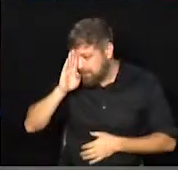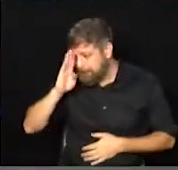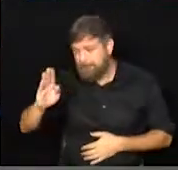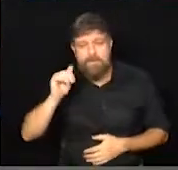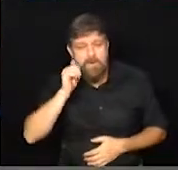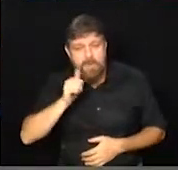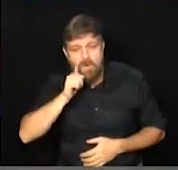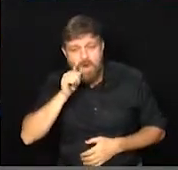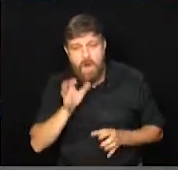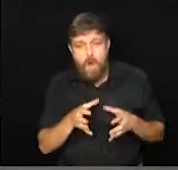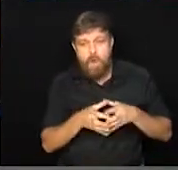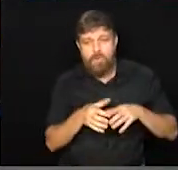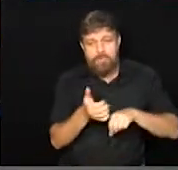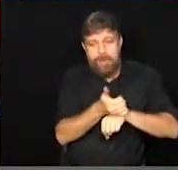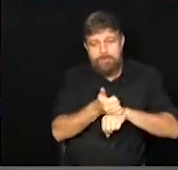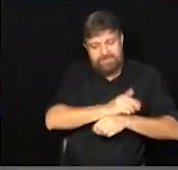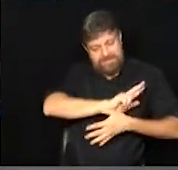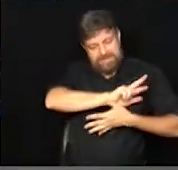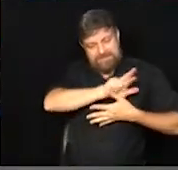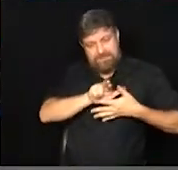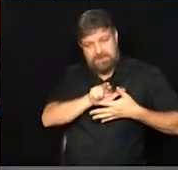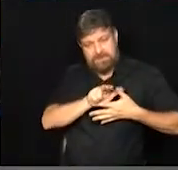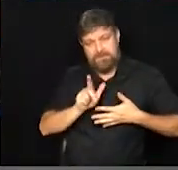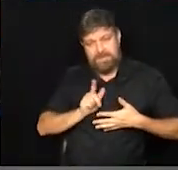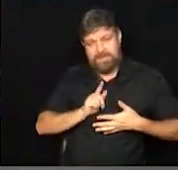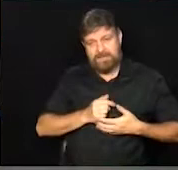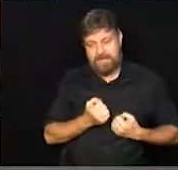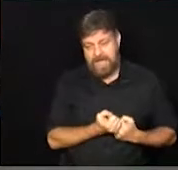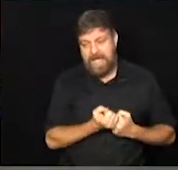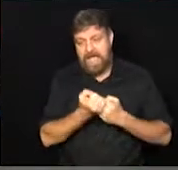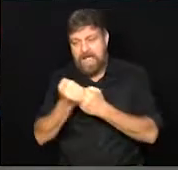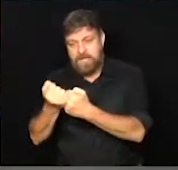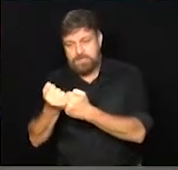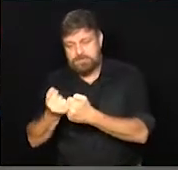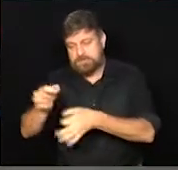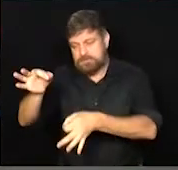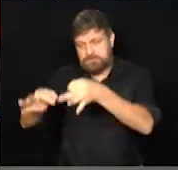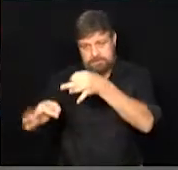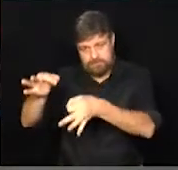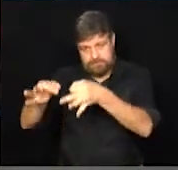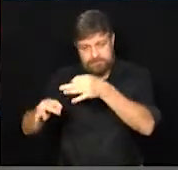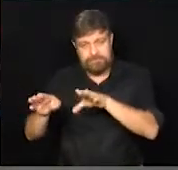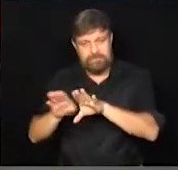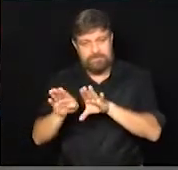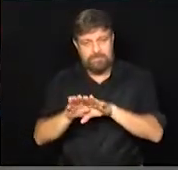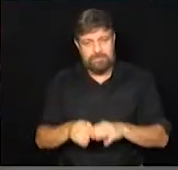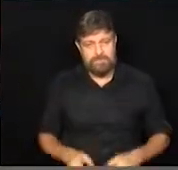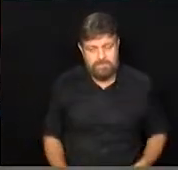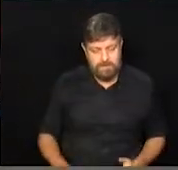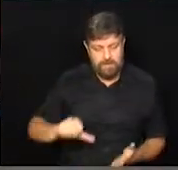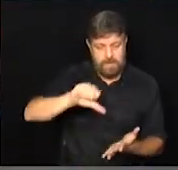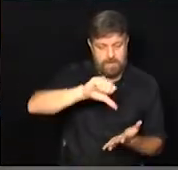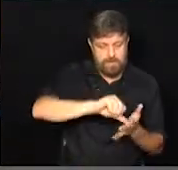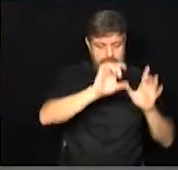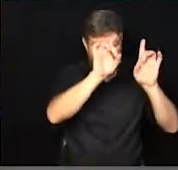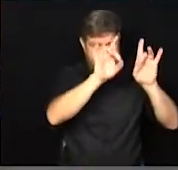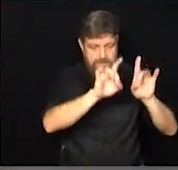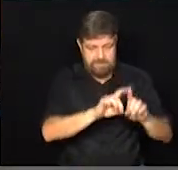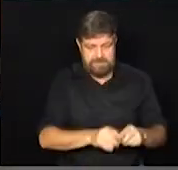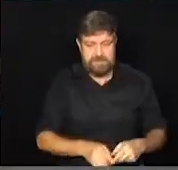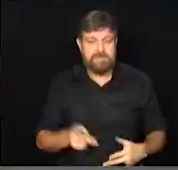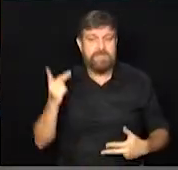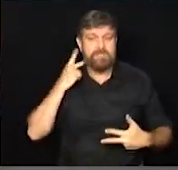de atendimento multidisciplinar para auxiliar os juizados, e núcleos especializados de